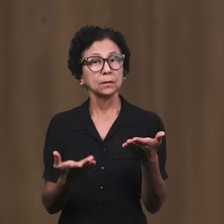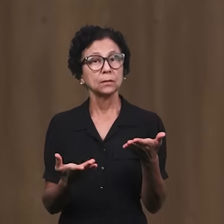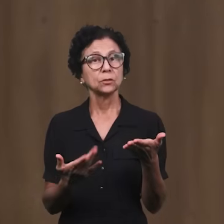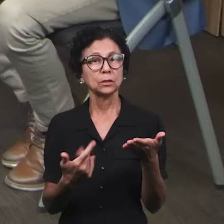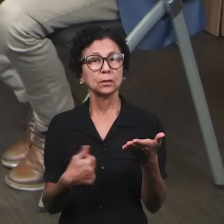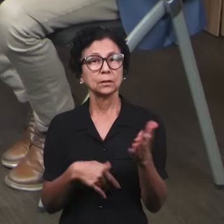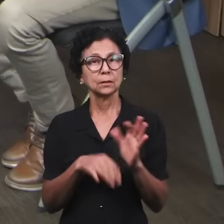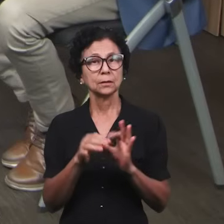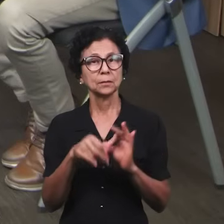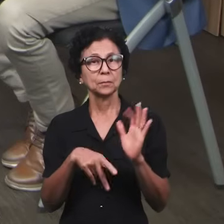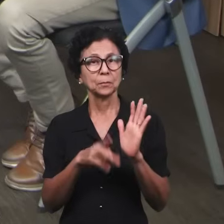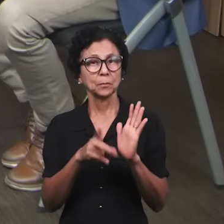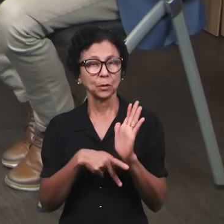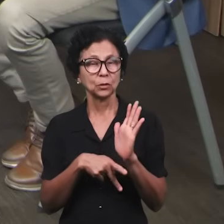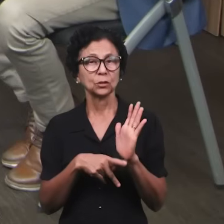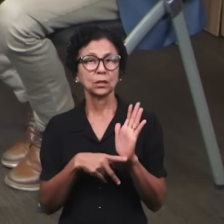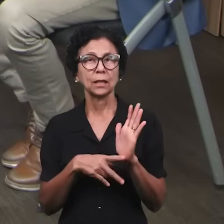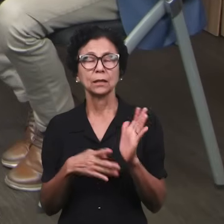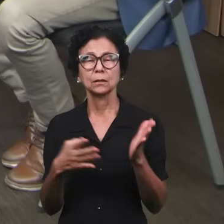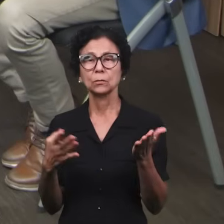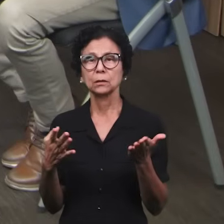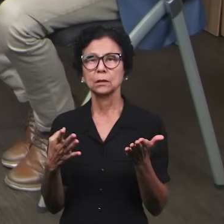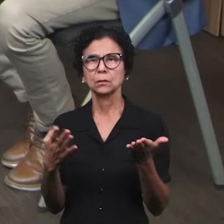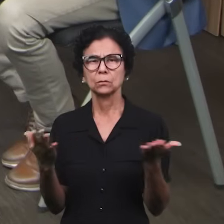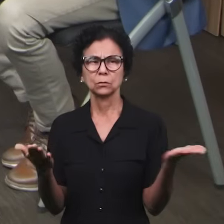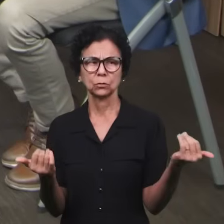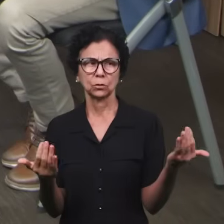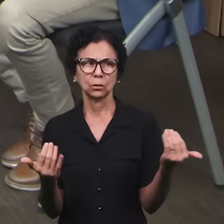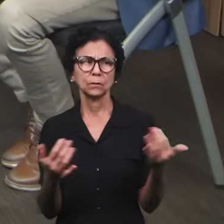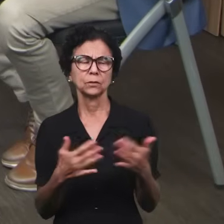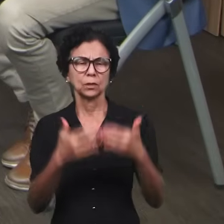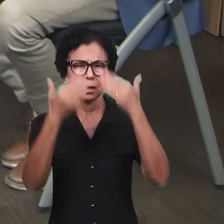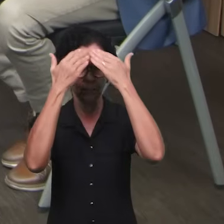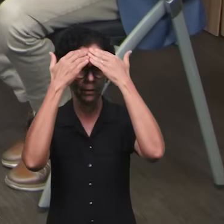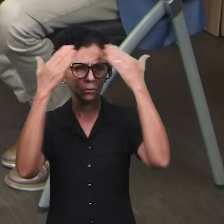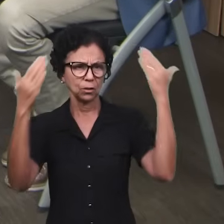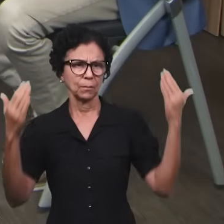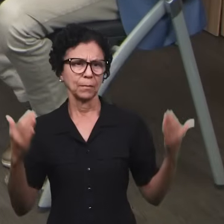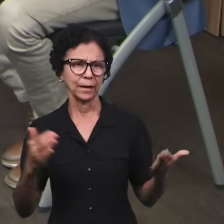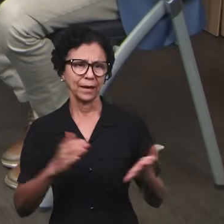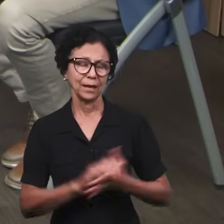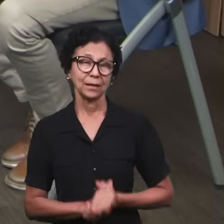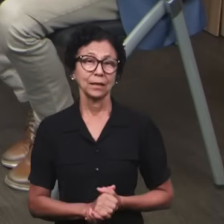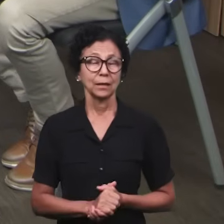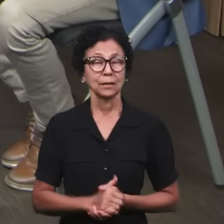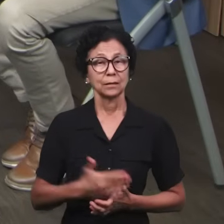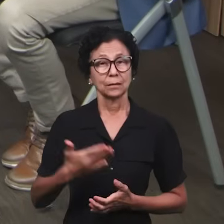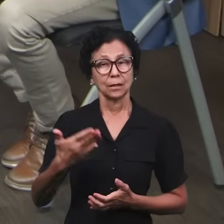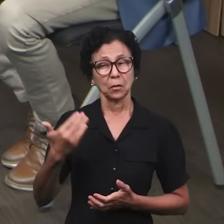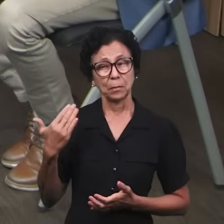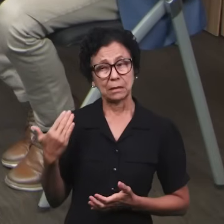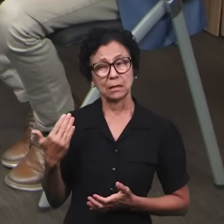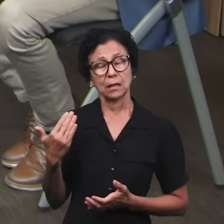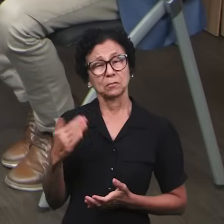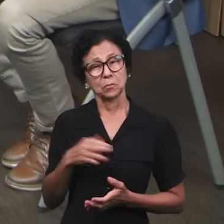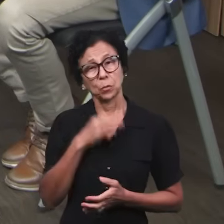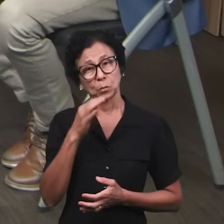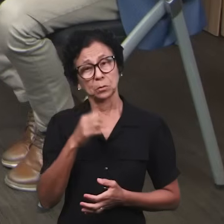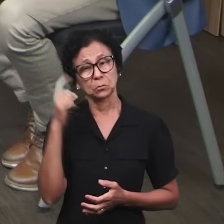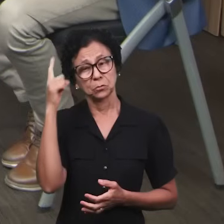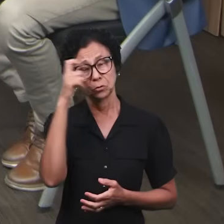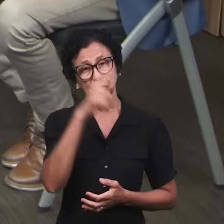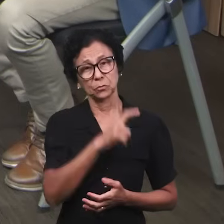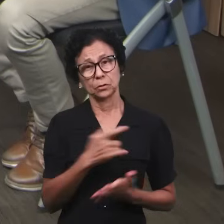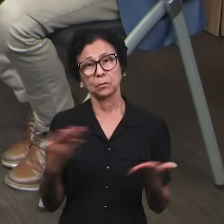e hoje os jovens já estão mais esclarecidos. Há um tempo atrás, eu acredito que seria mais difícil, mas hoje há várias